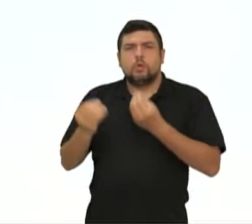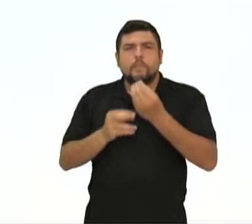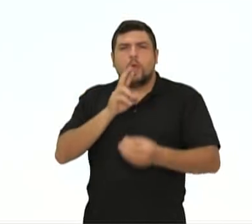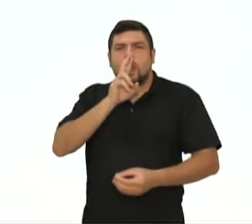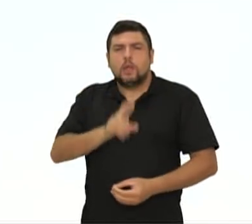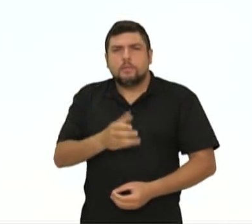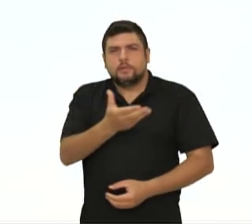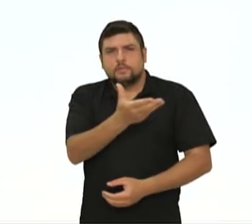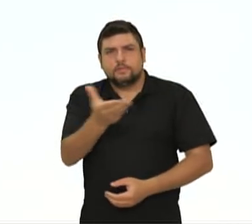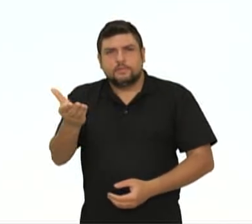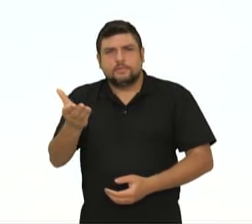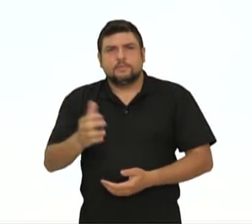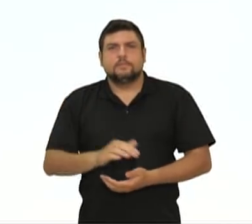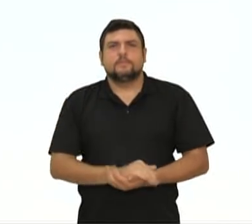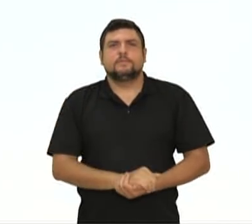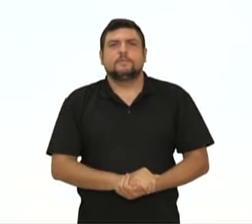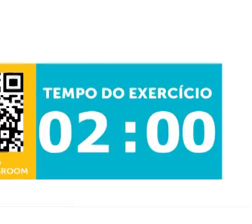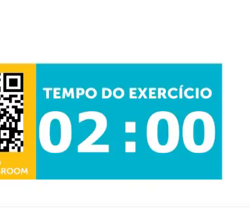você agora.